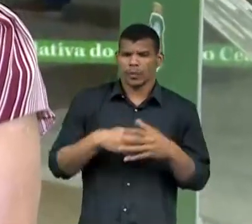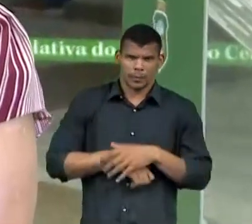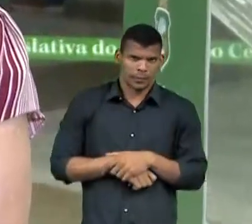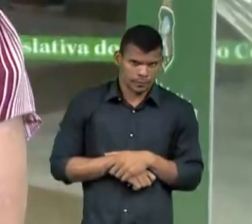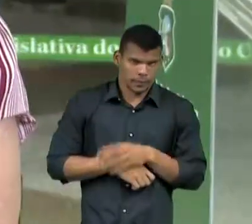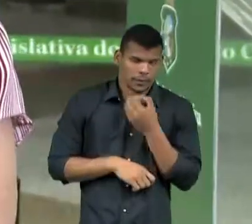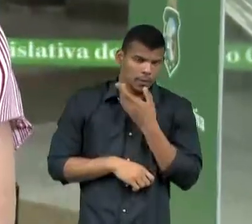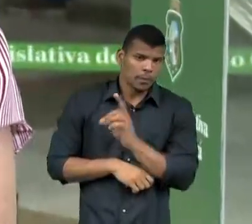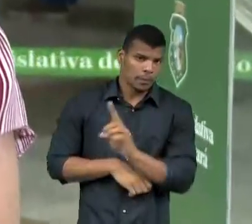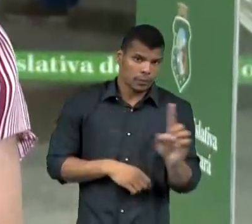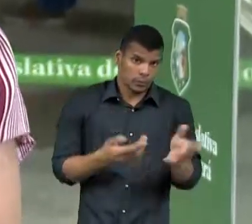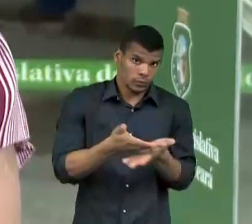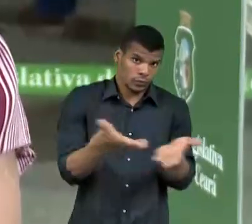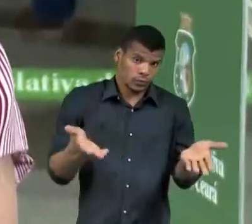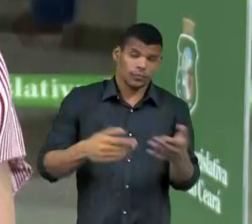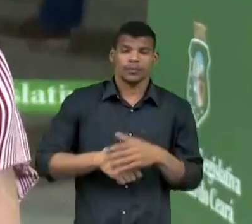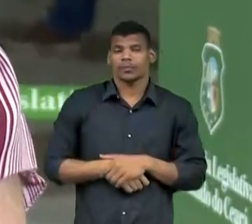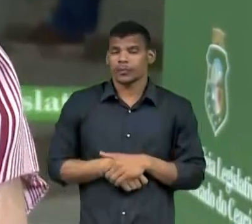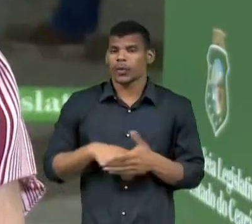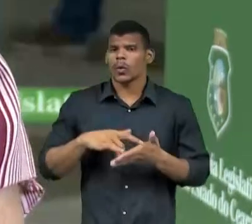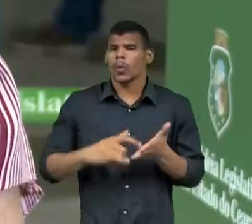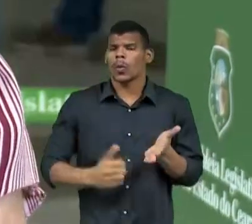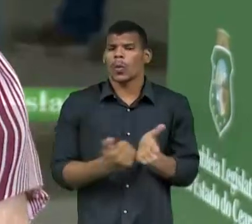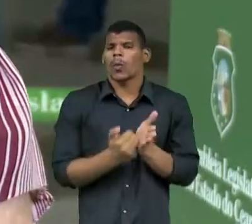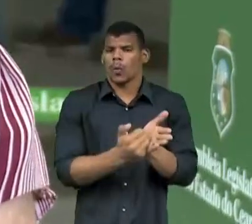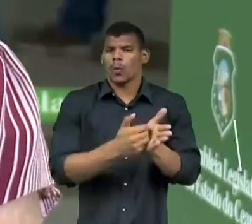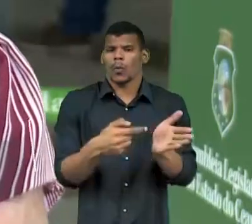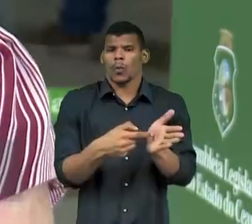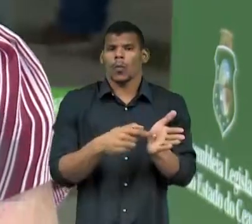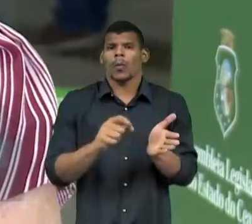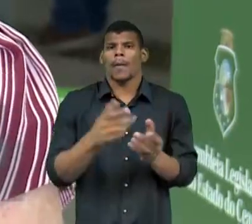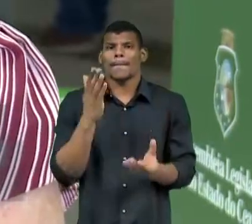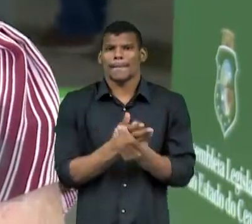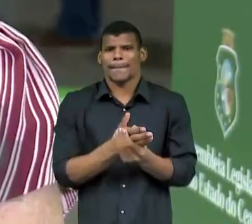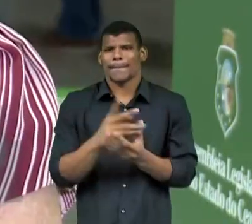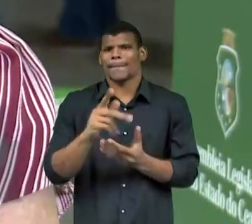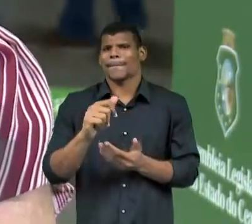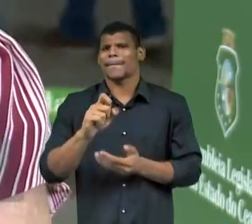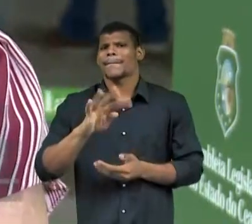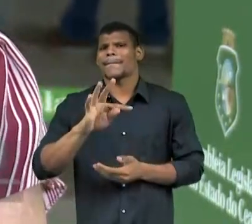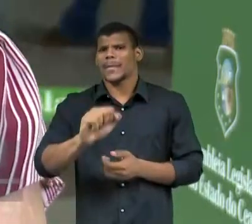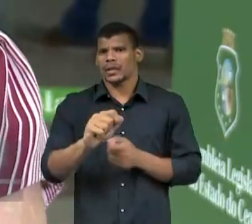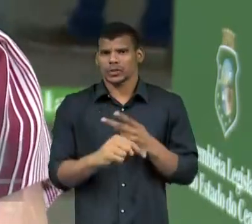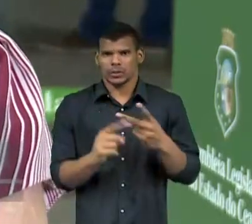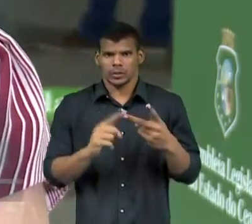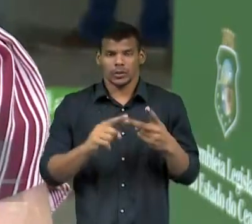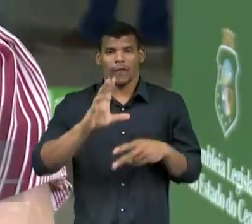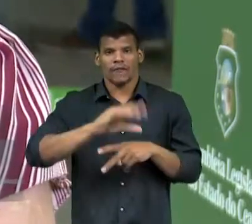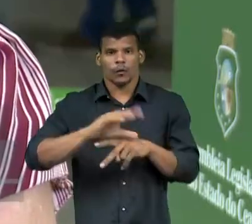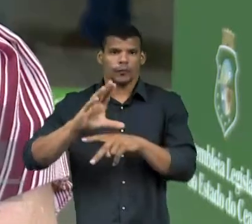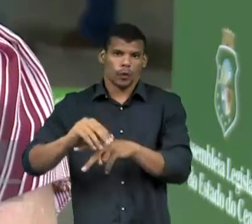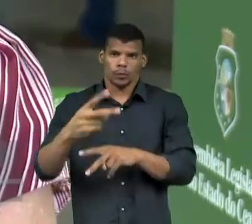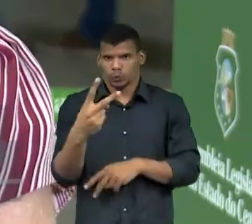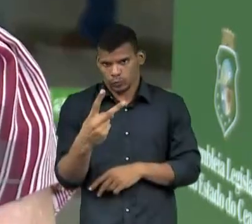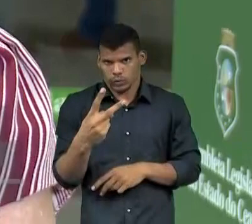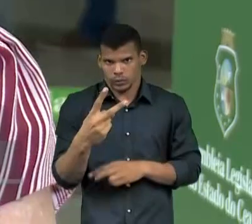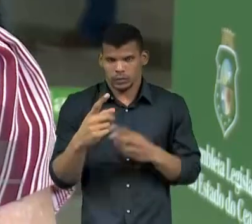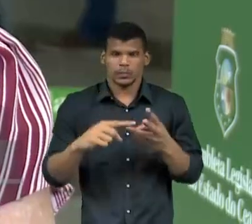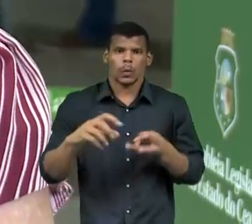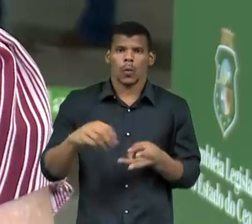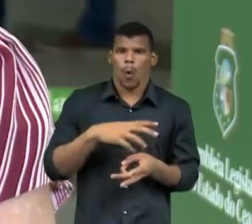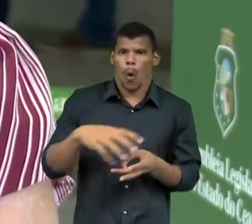A documentação necessária é uma pasta escolar, duas fotos 3x4, cópias da certidão